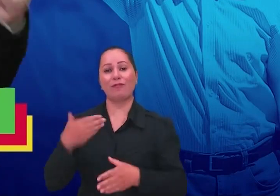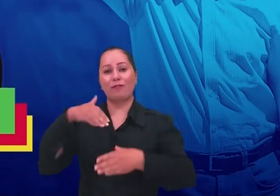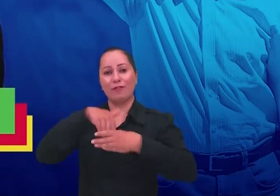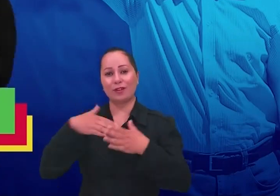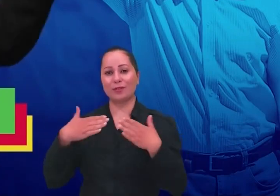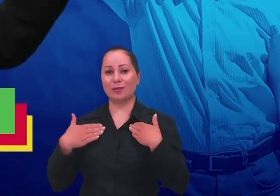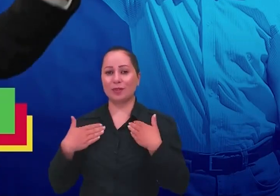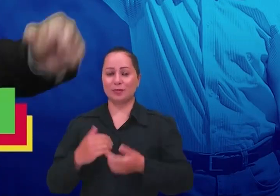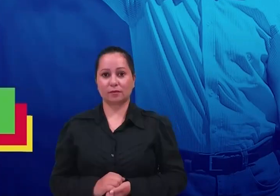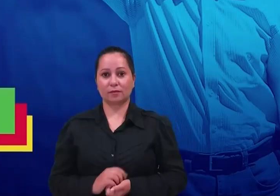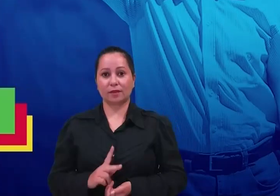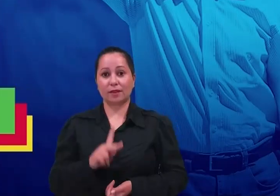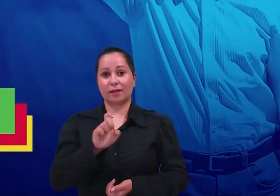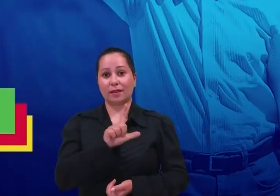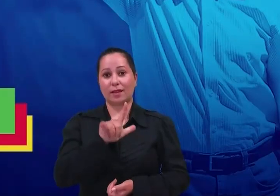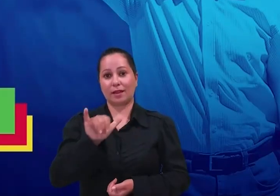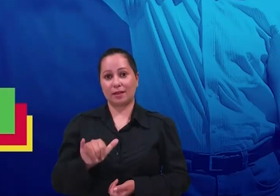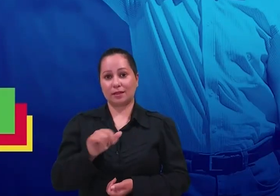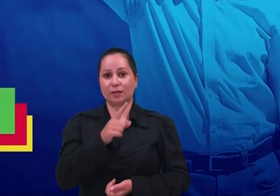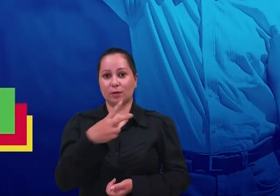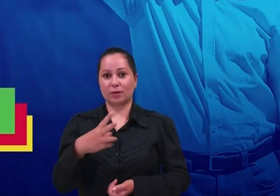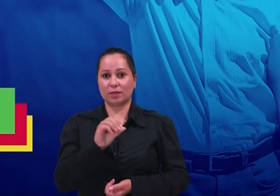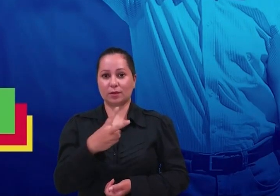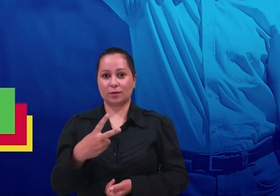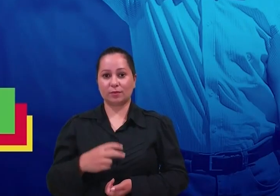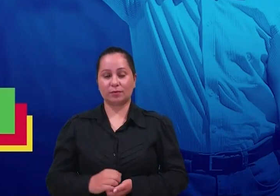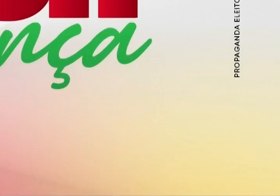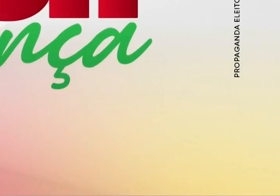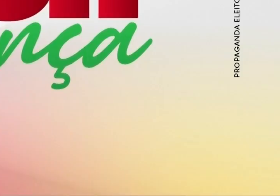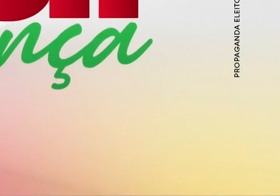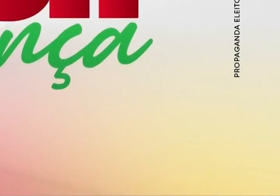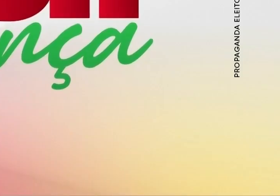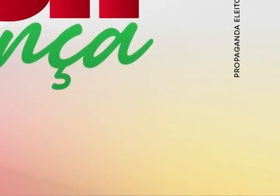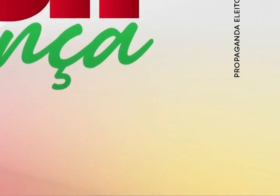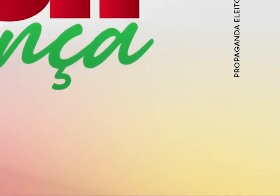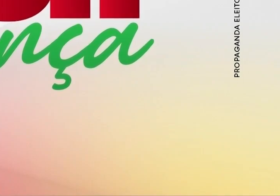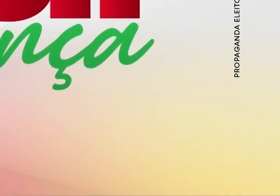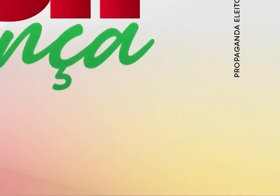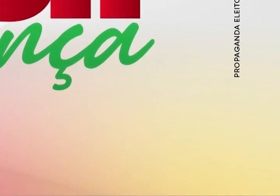Capelete, 1280. Kelly Silva, 1202.